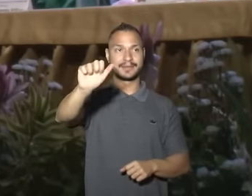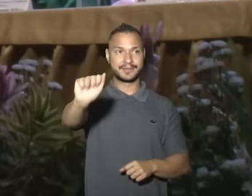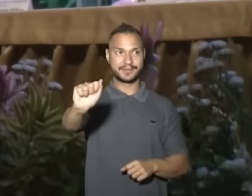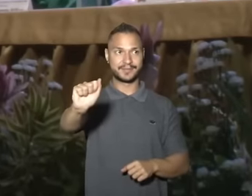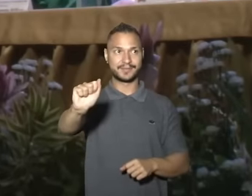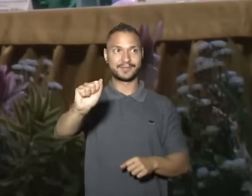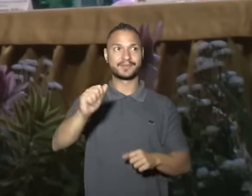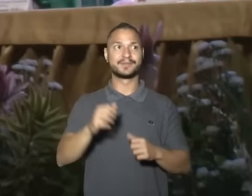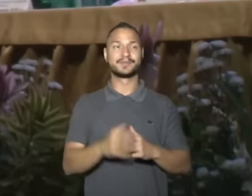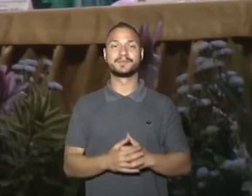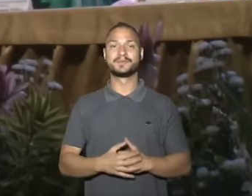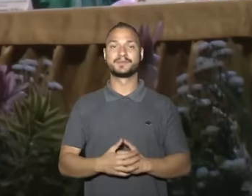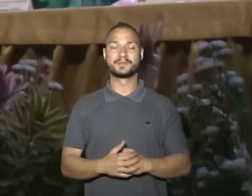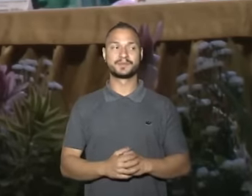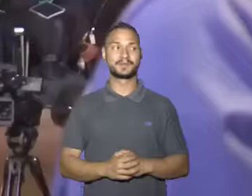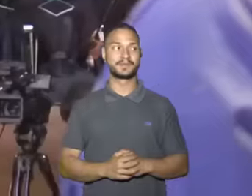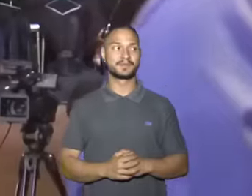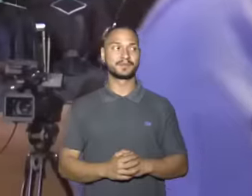de Cássio.